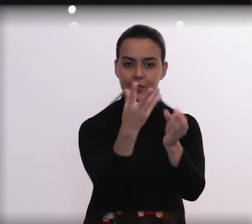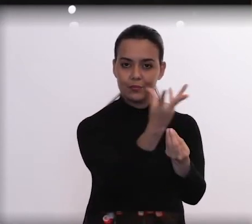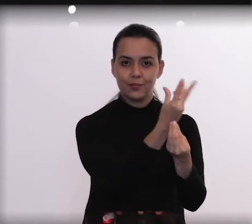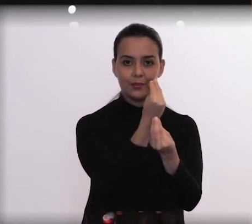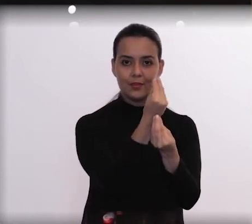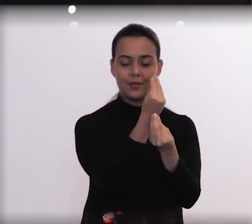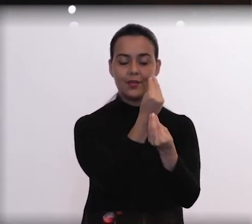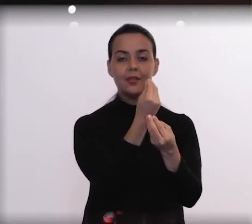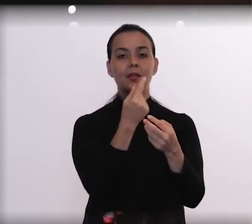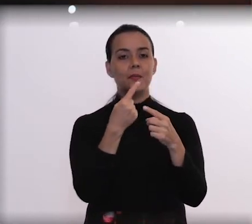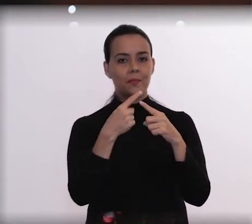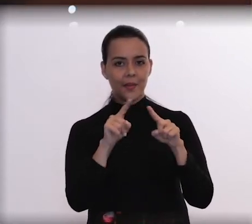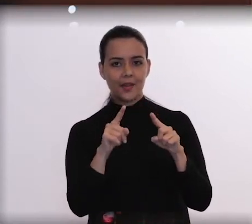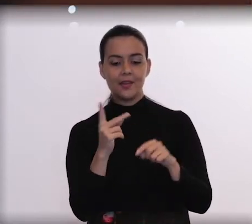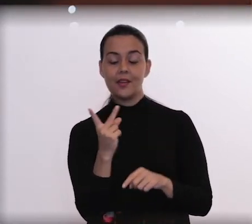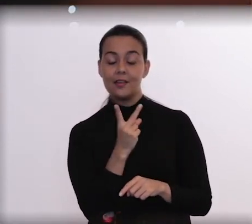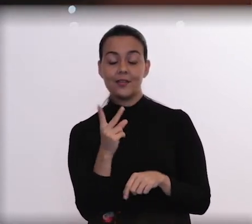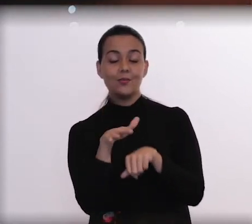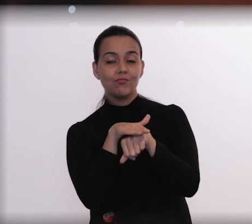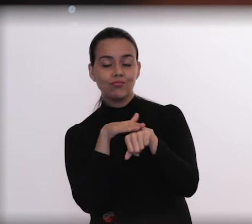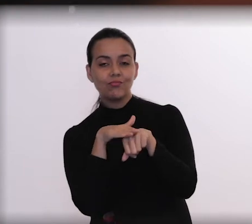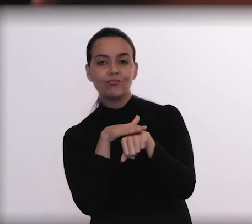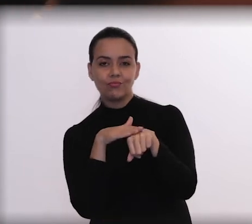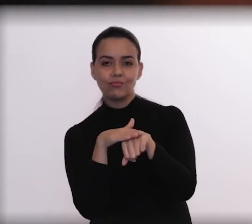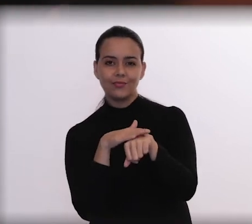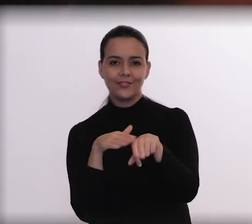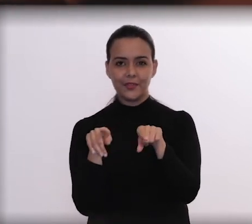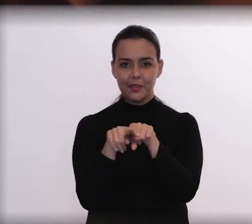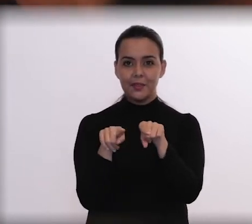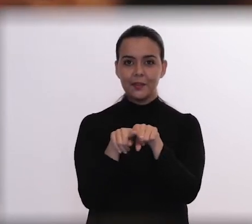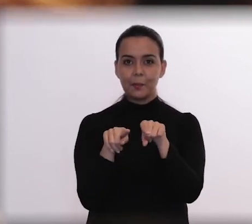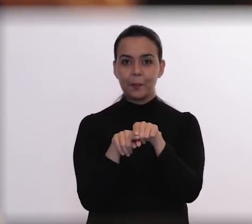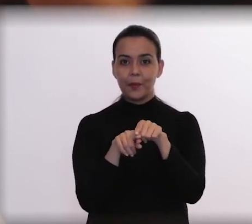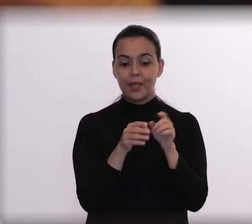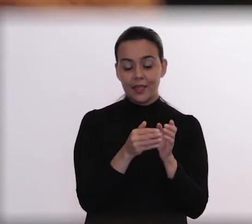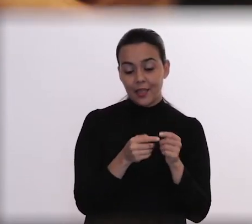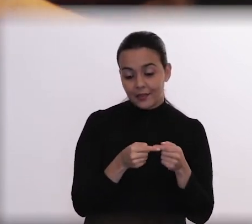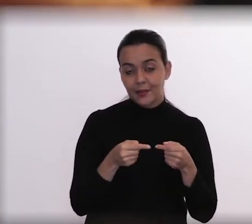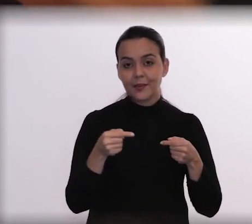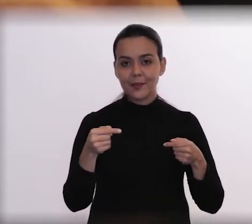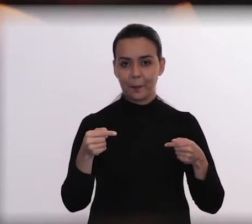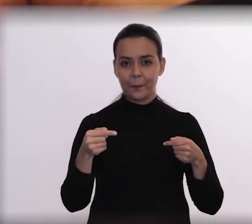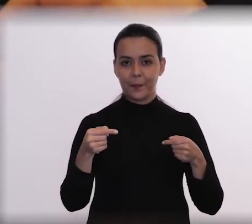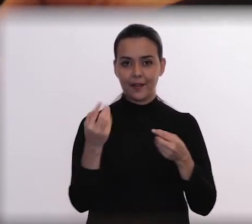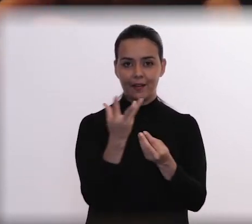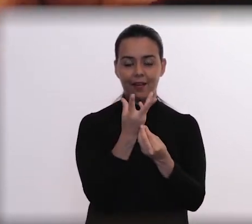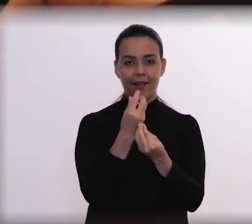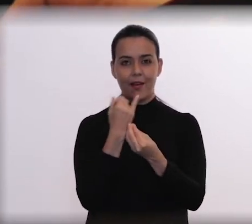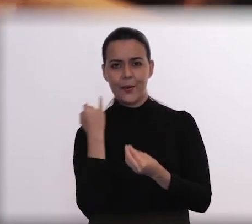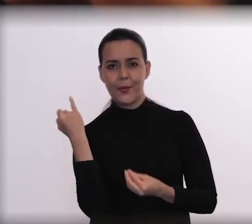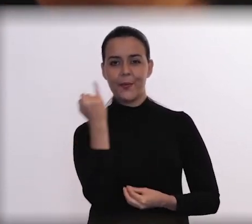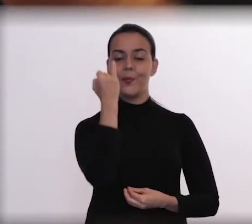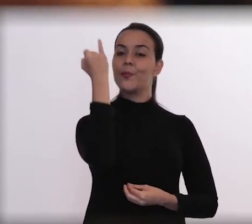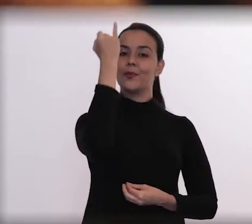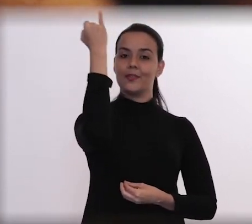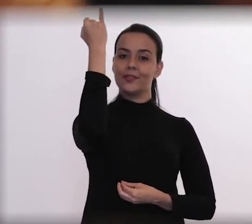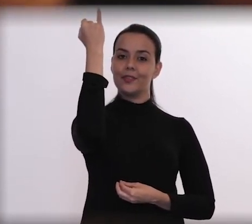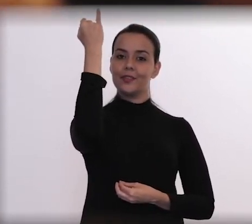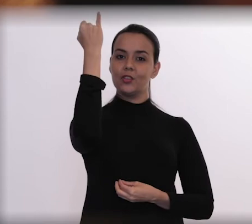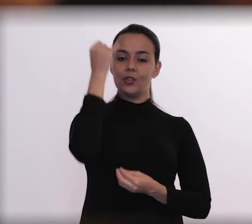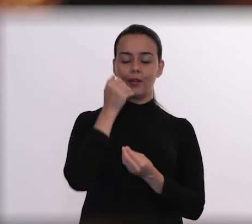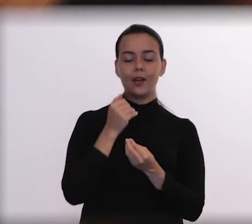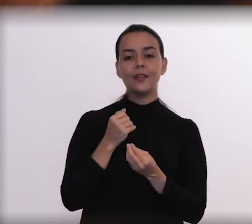graças sobretudo também à Anita e a esse circuito modernista de São Paulo, que a Tarsila do Amaral entra no